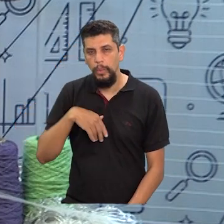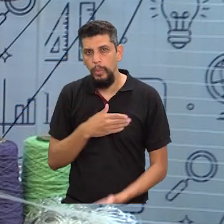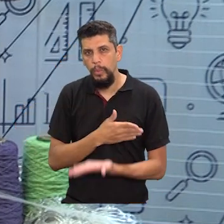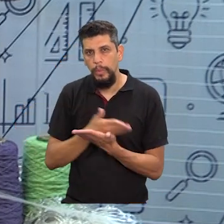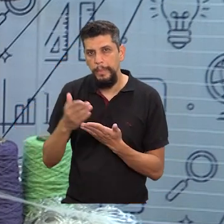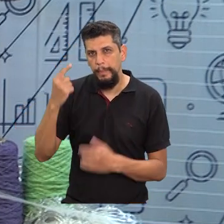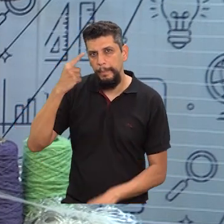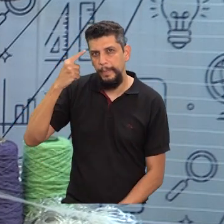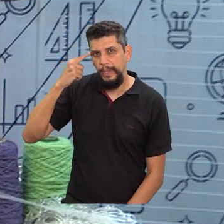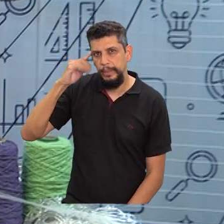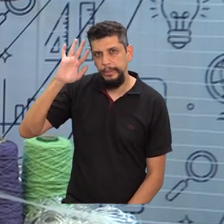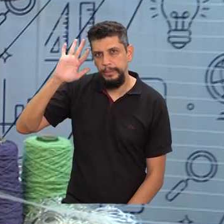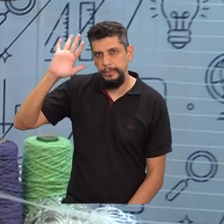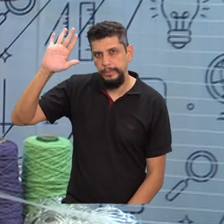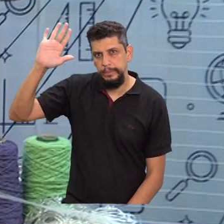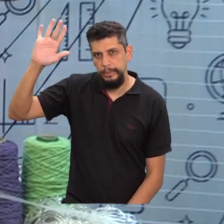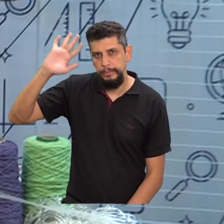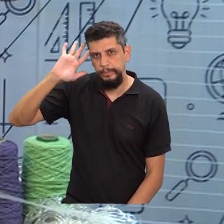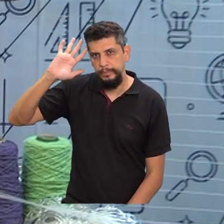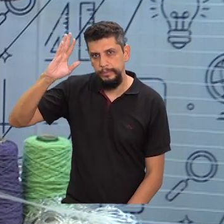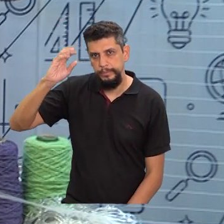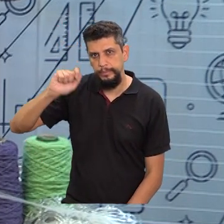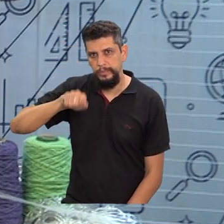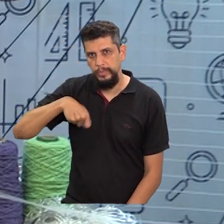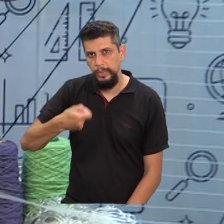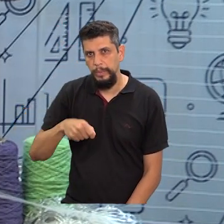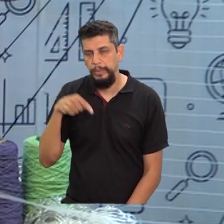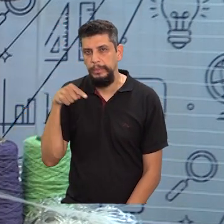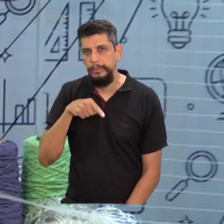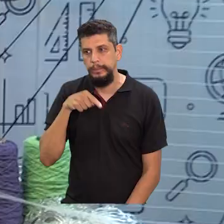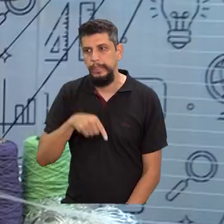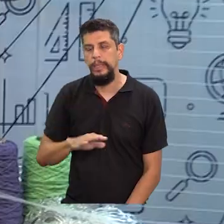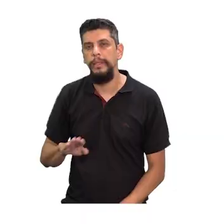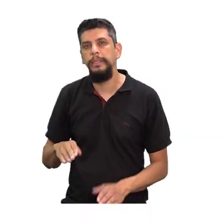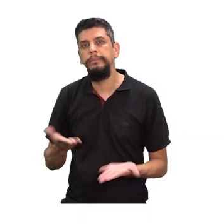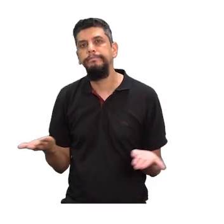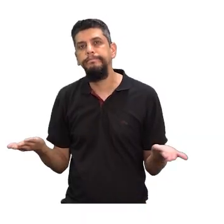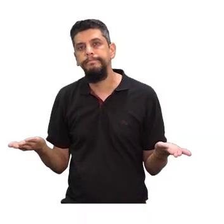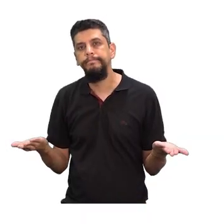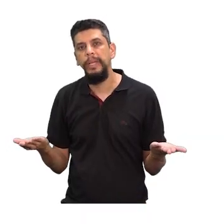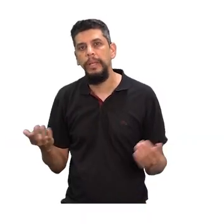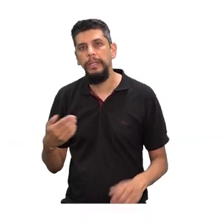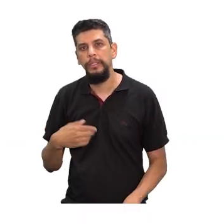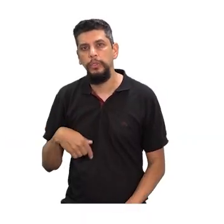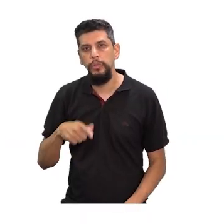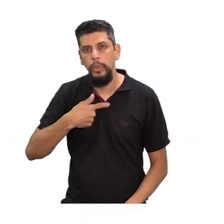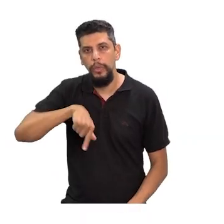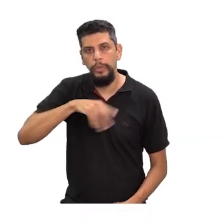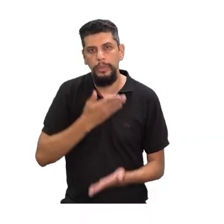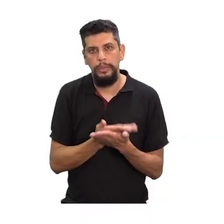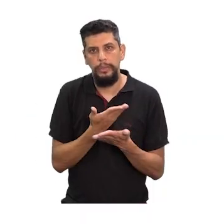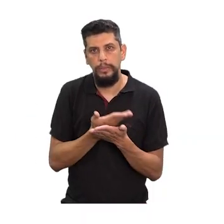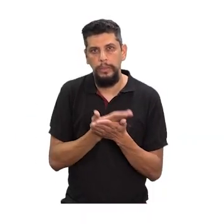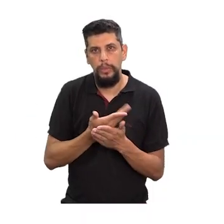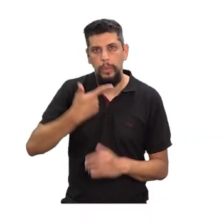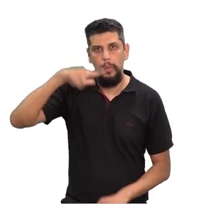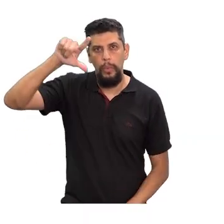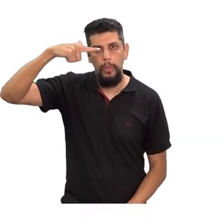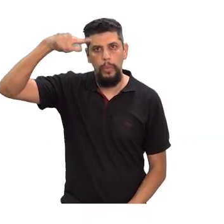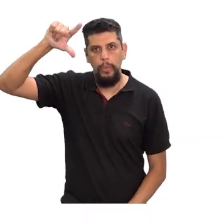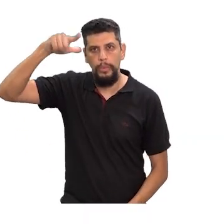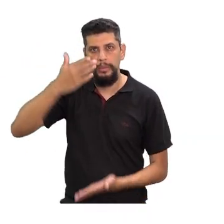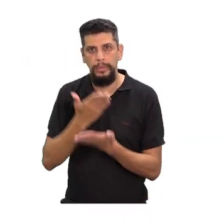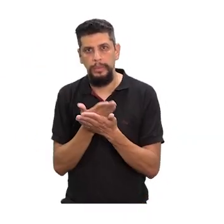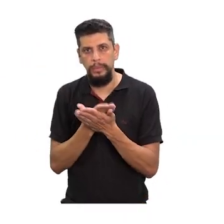gente começa a pensar um pouco mais sobre isso. Então, muito bom. E Gente, como a gente vem trabalhando já em